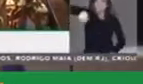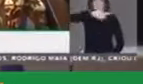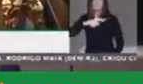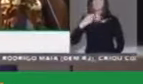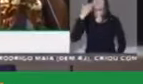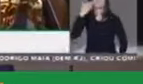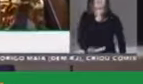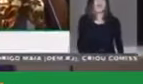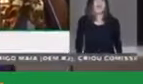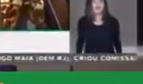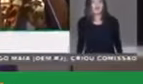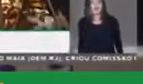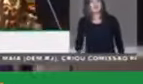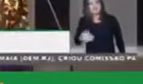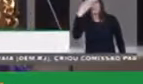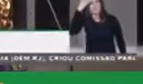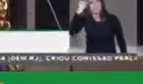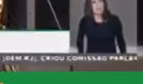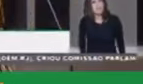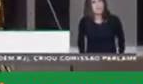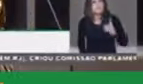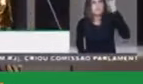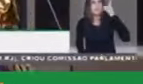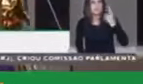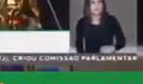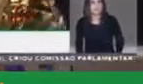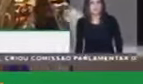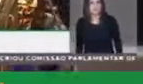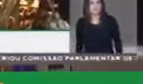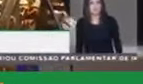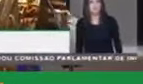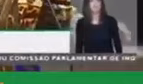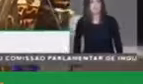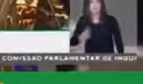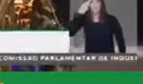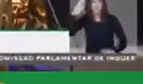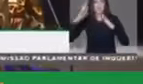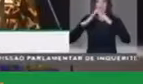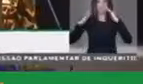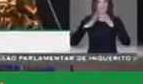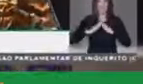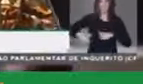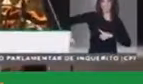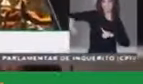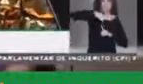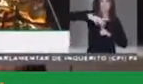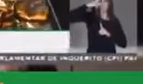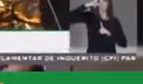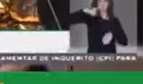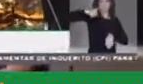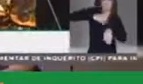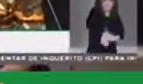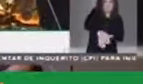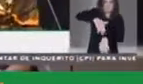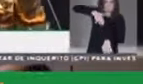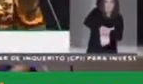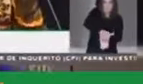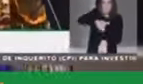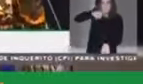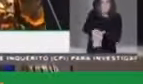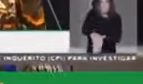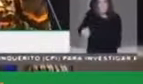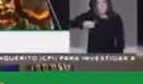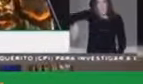senhorzinho. Saiba, senhor deputado, saiba muito bem que muitas das vezes deixamos